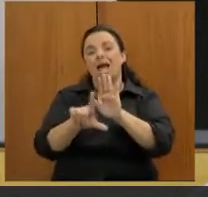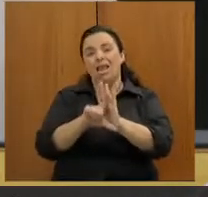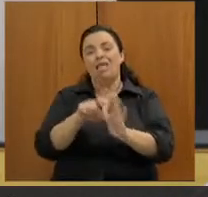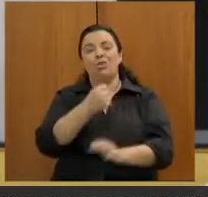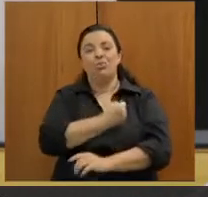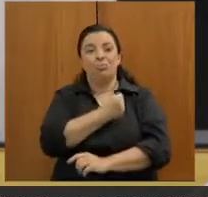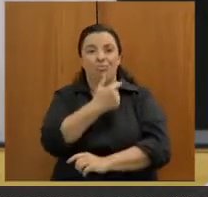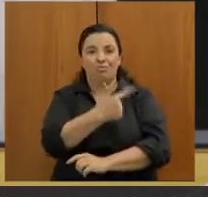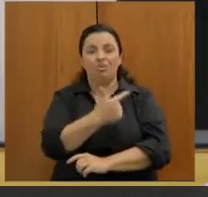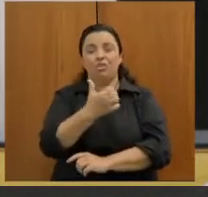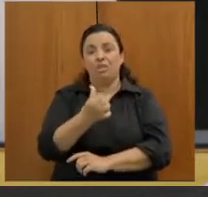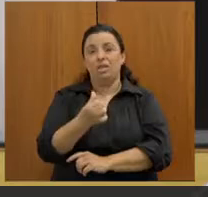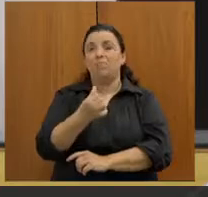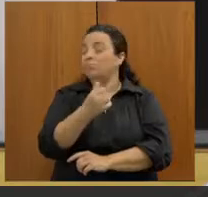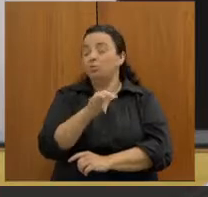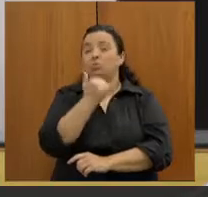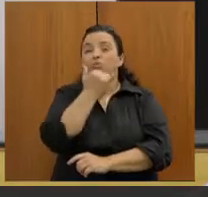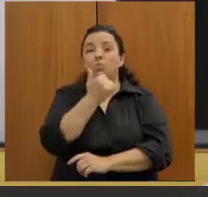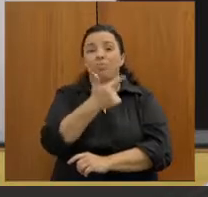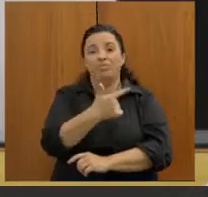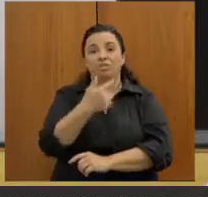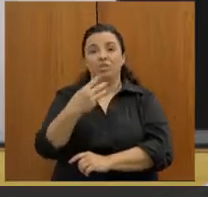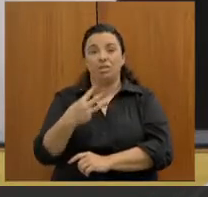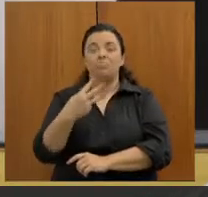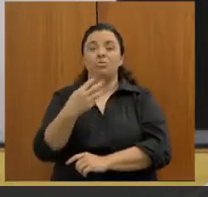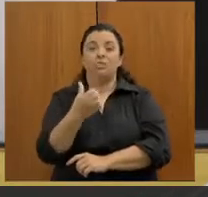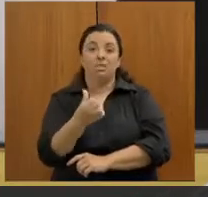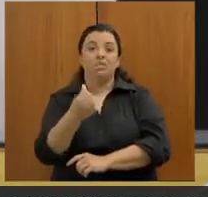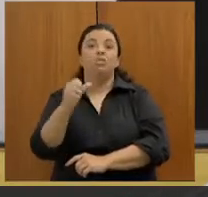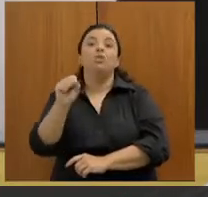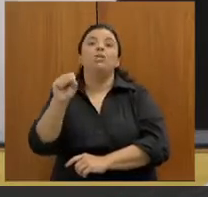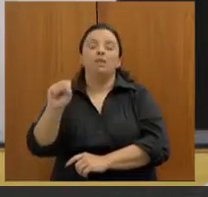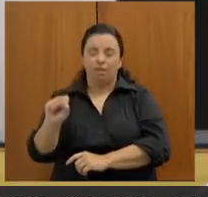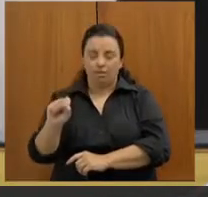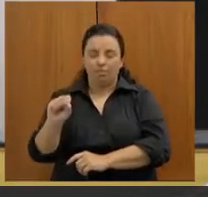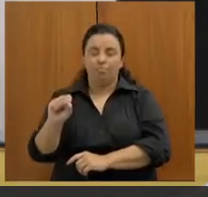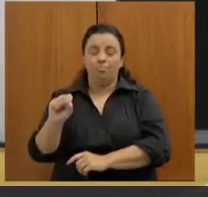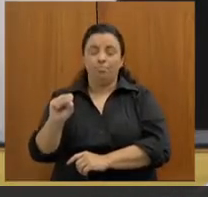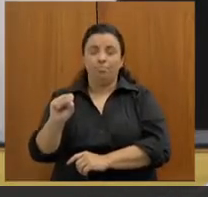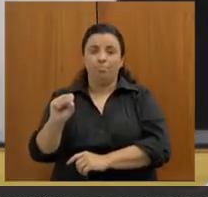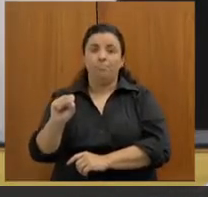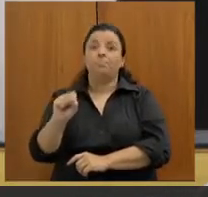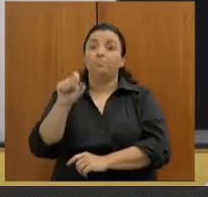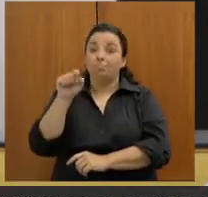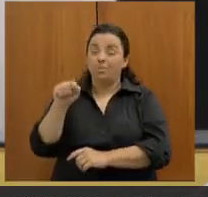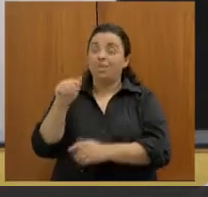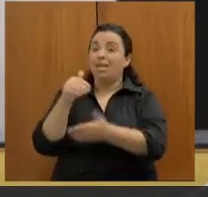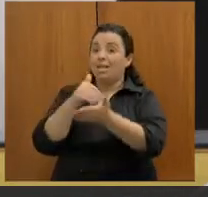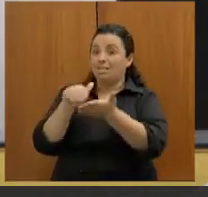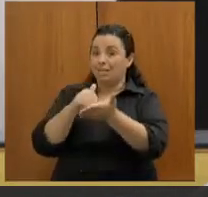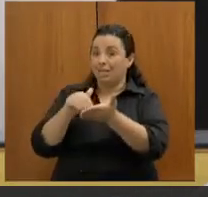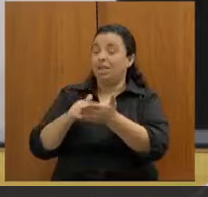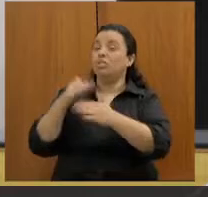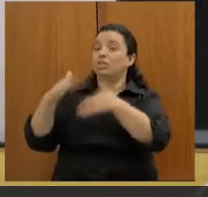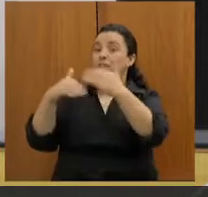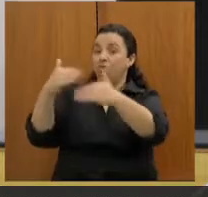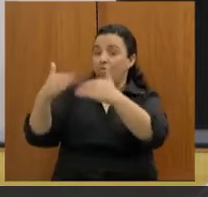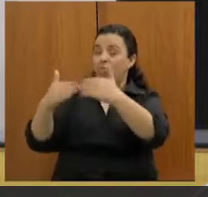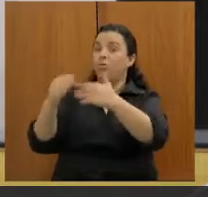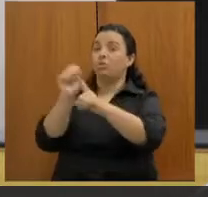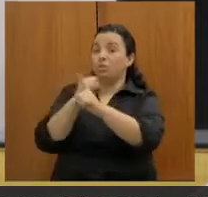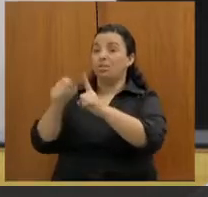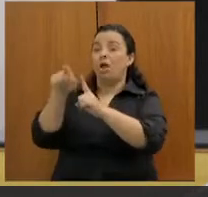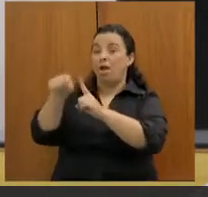22680 como inclusive foi-nos Dito pelo secretário de Desenvolvimento Social Elizabeth Jucá na